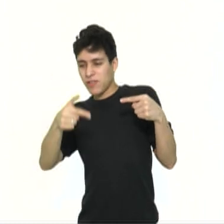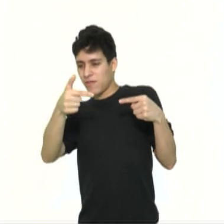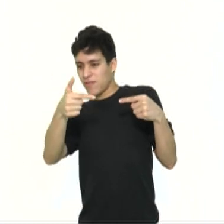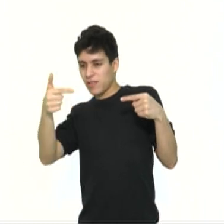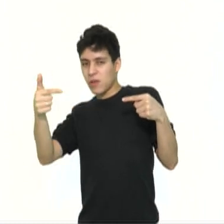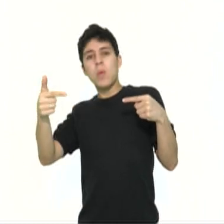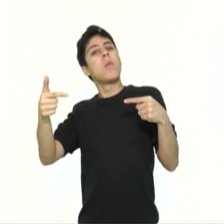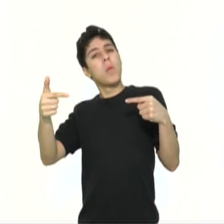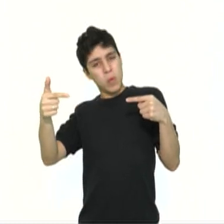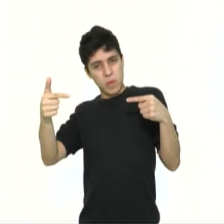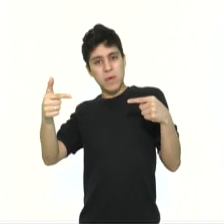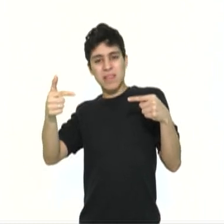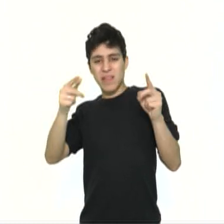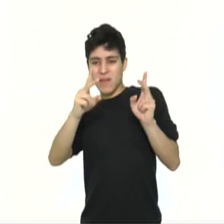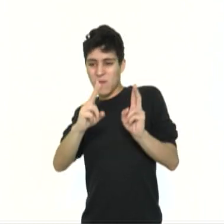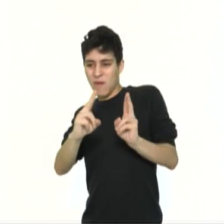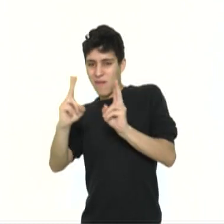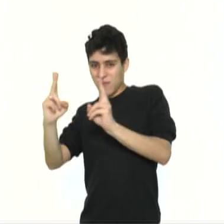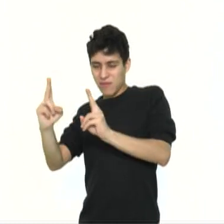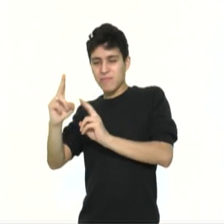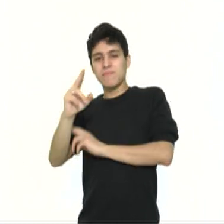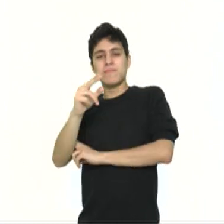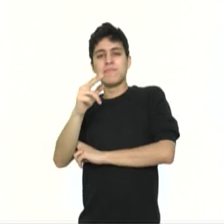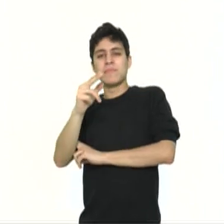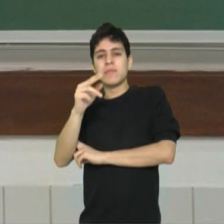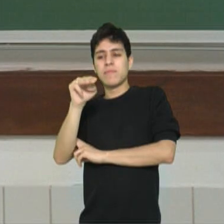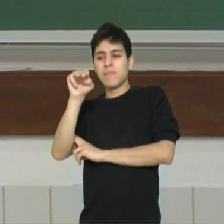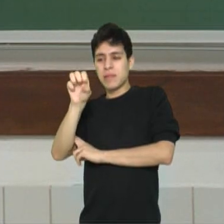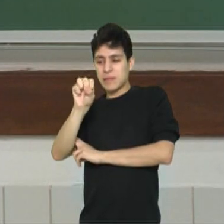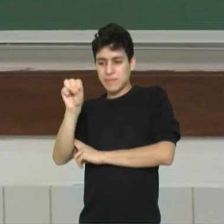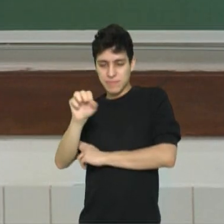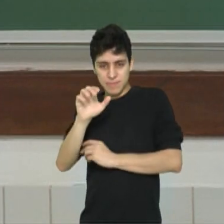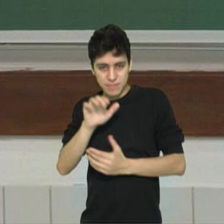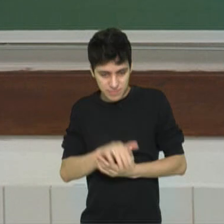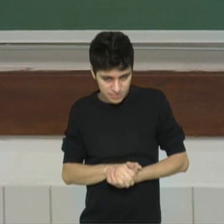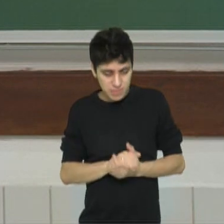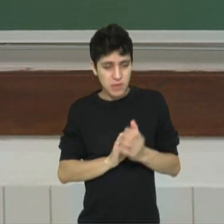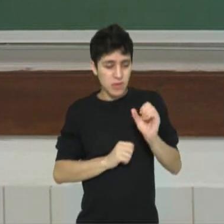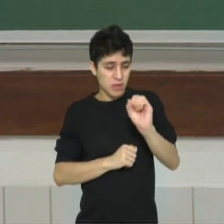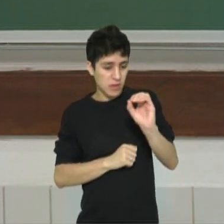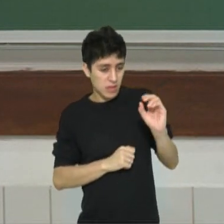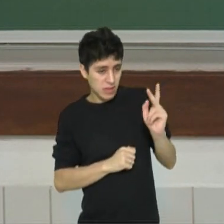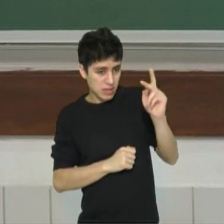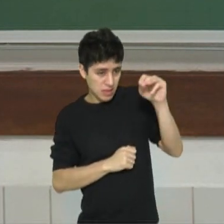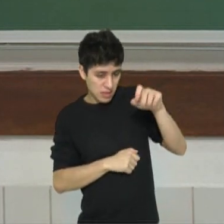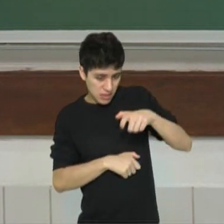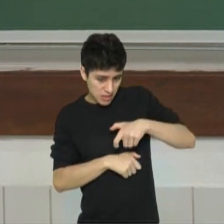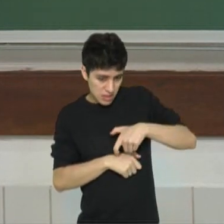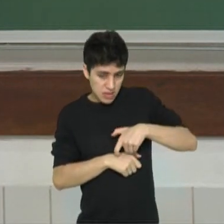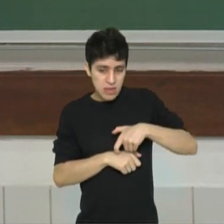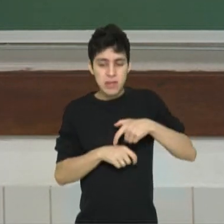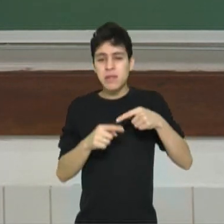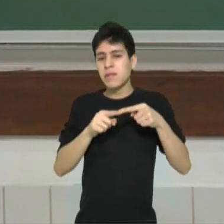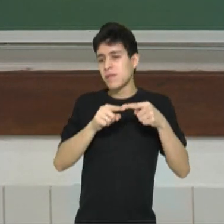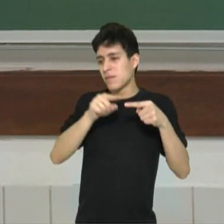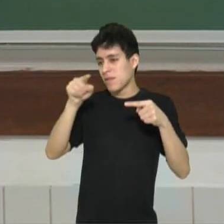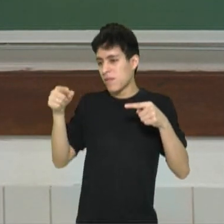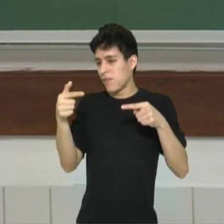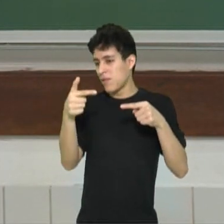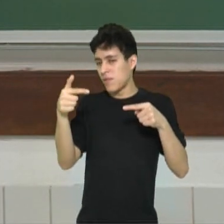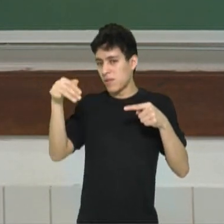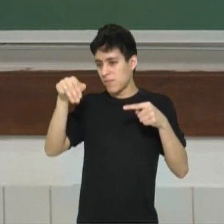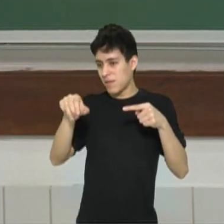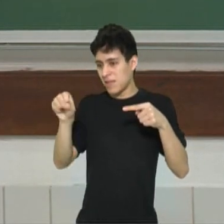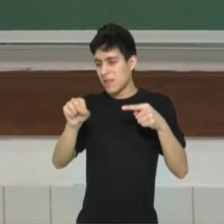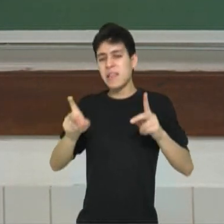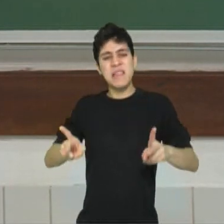22,22, né? Uma dízima periódica aí, metros por segundo, tá? Então, 80 km por hora e 22 metros por segundo é